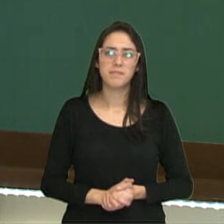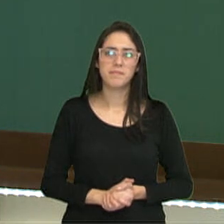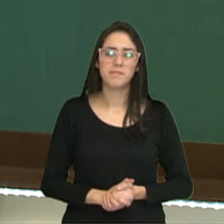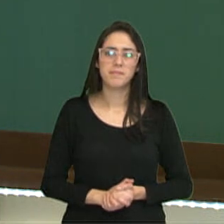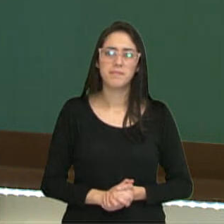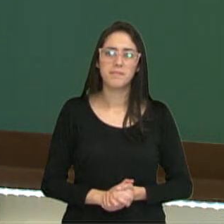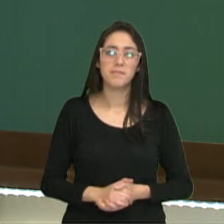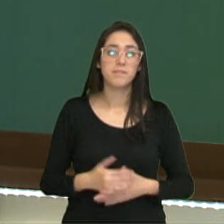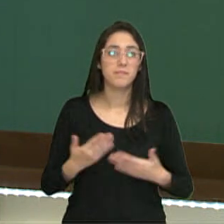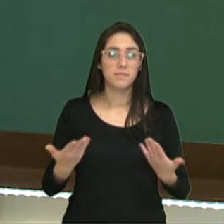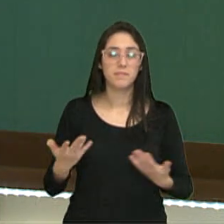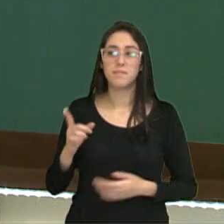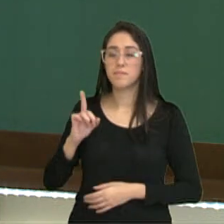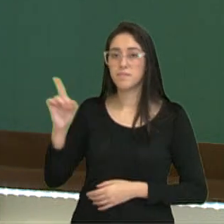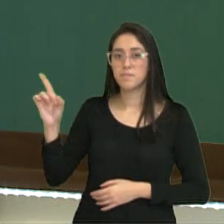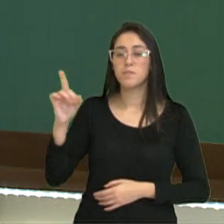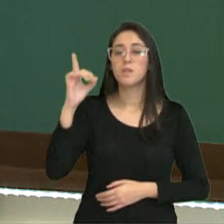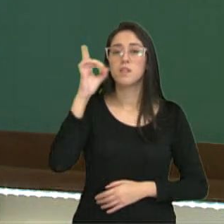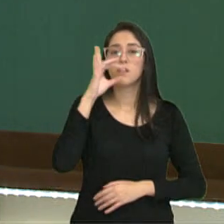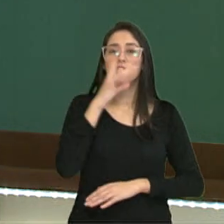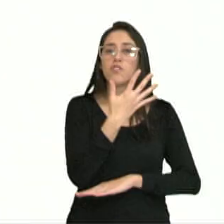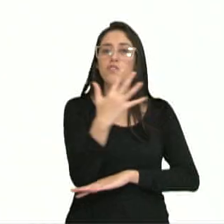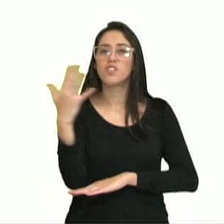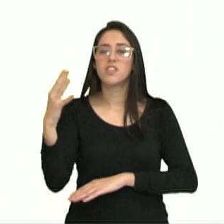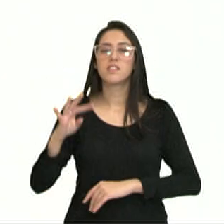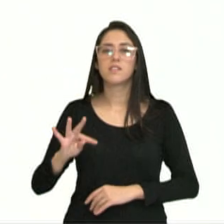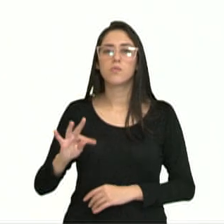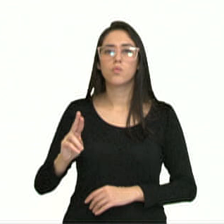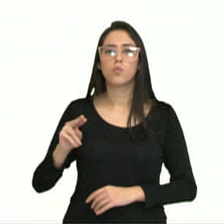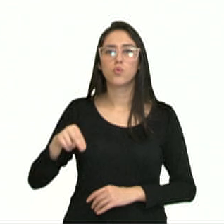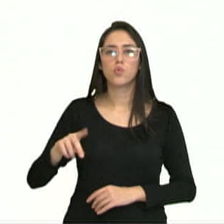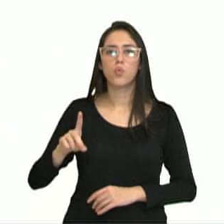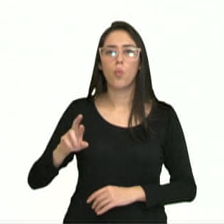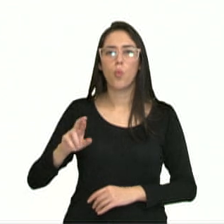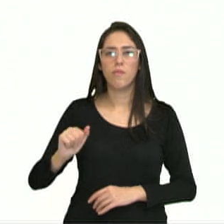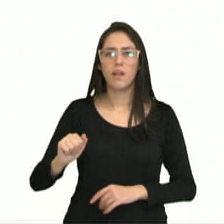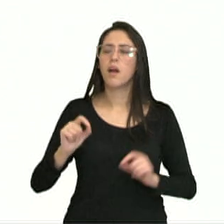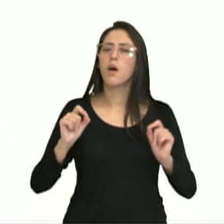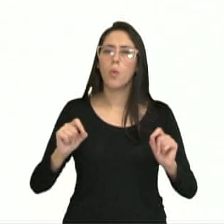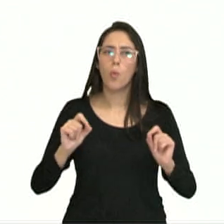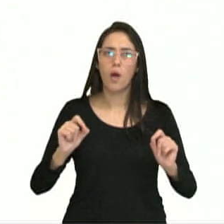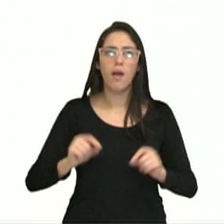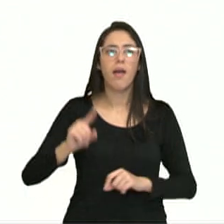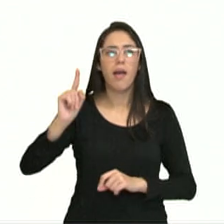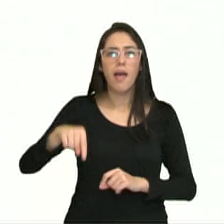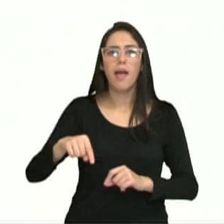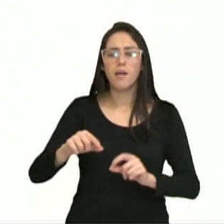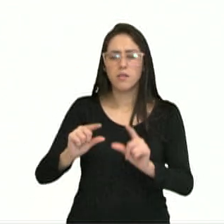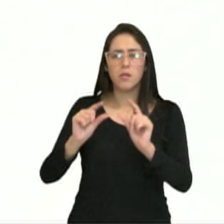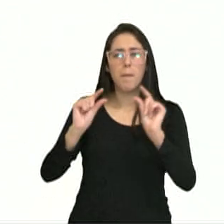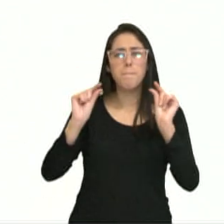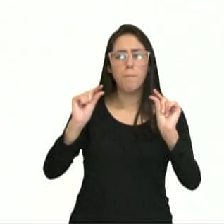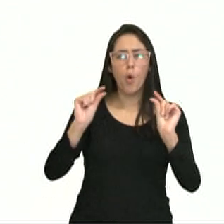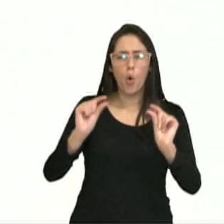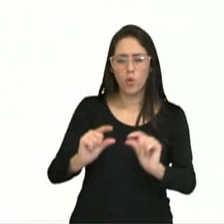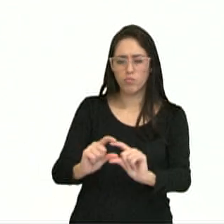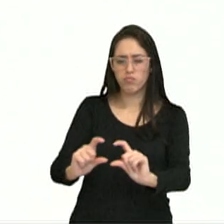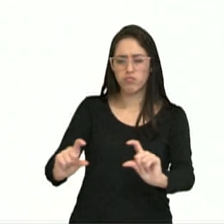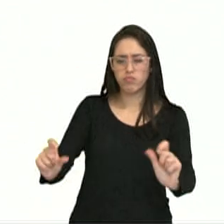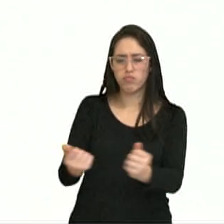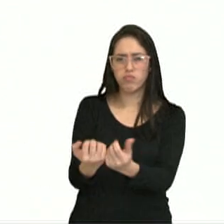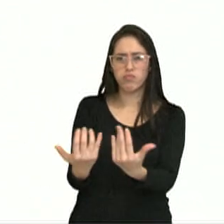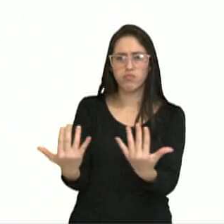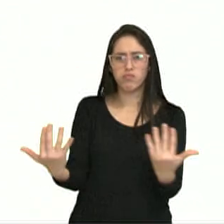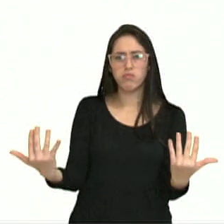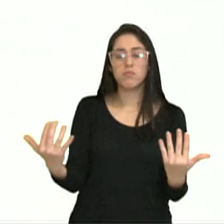Então, aqui a vegetação da tundra, beleza? A tundra é uma vegetação rasteira. Por quê? Ela é um